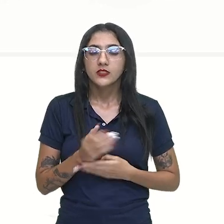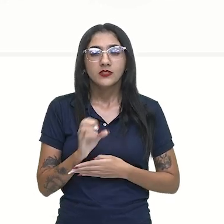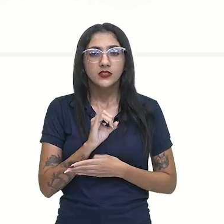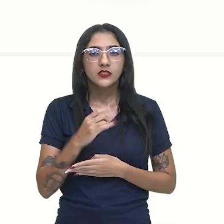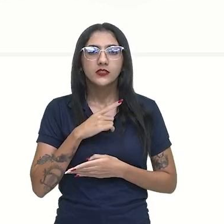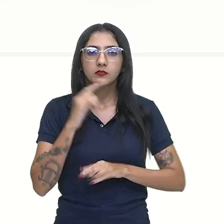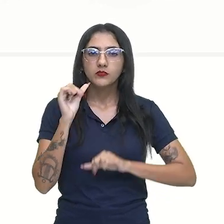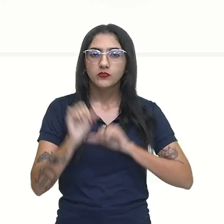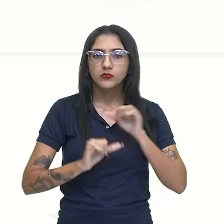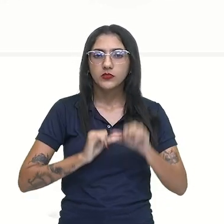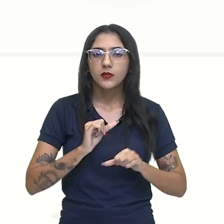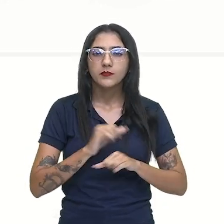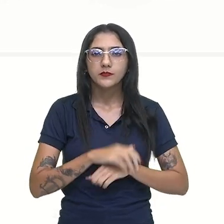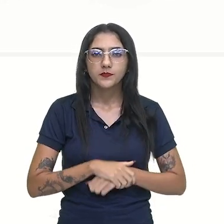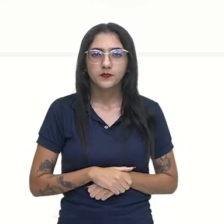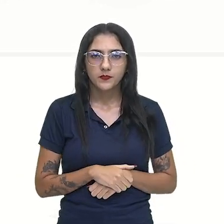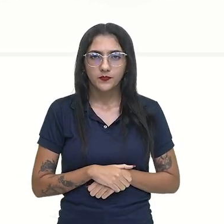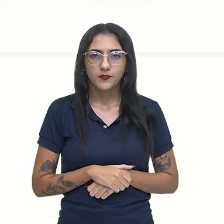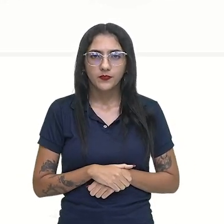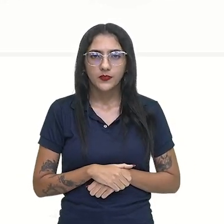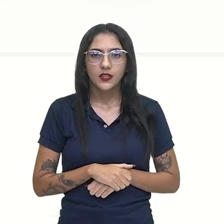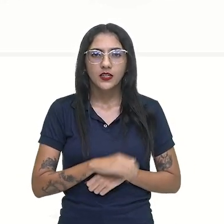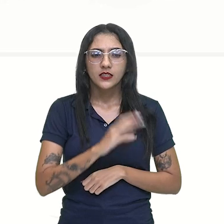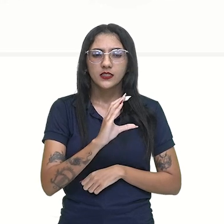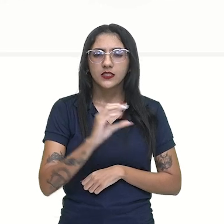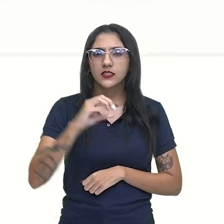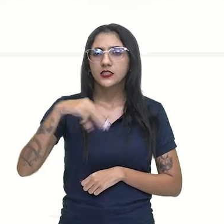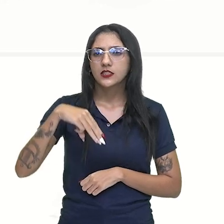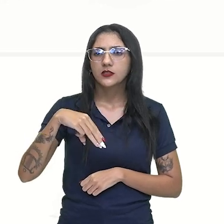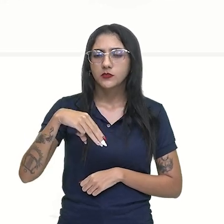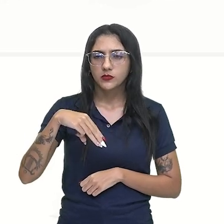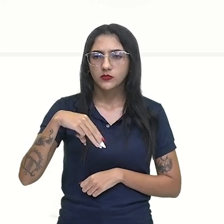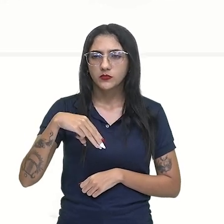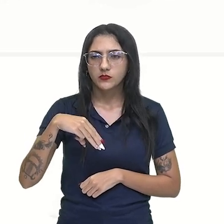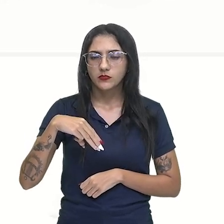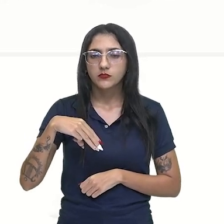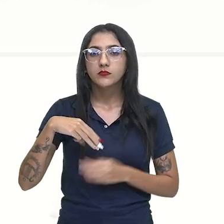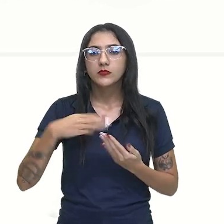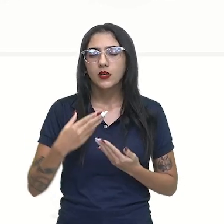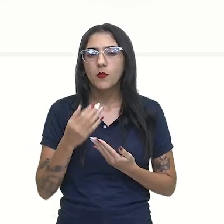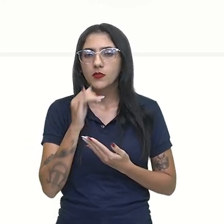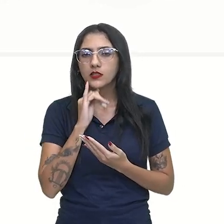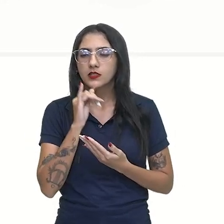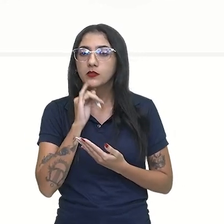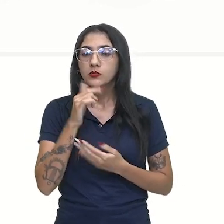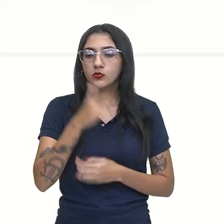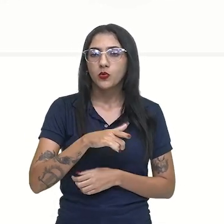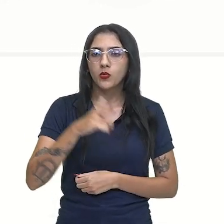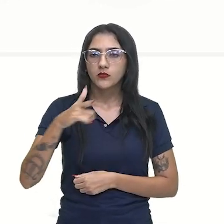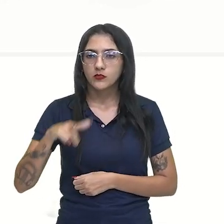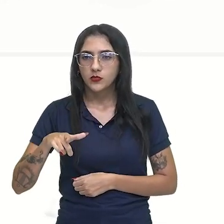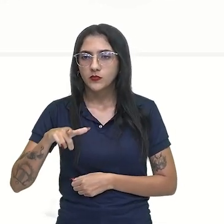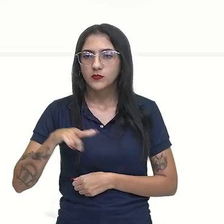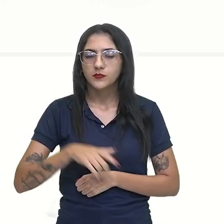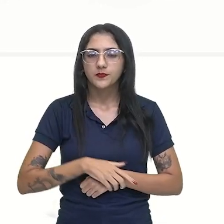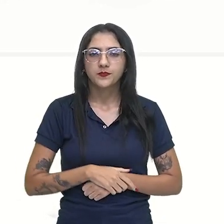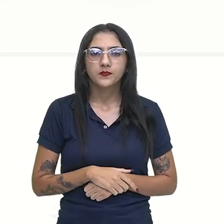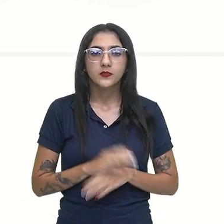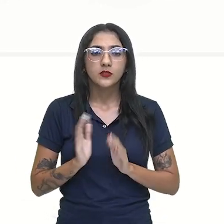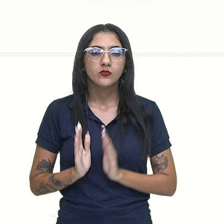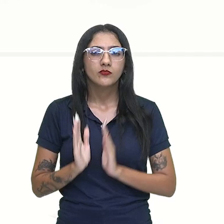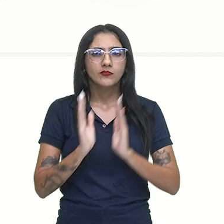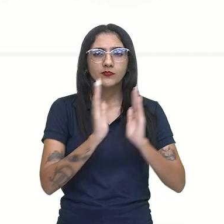para centímetro quadrado, seria uma multiplicação por 100, depois de novo mais uma multiplicação por 100, tá? No